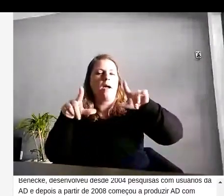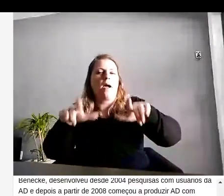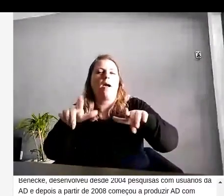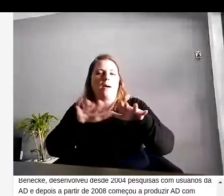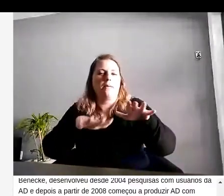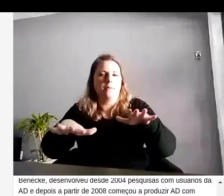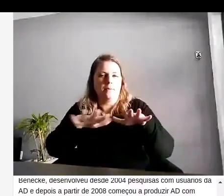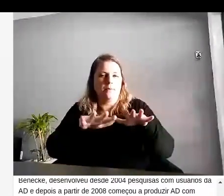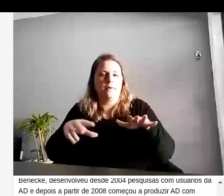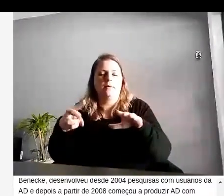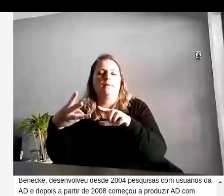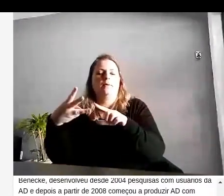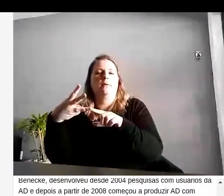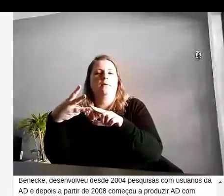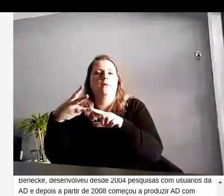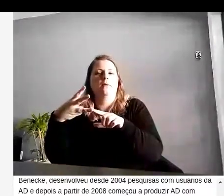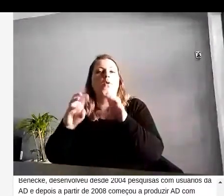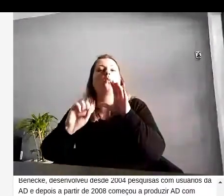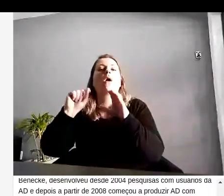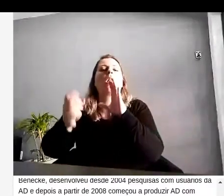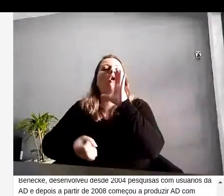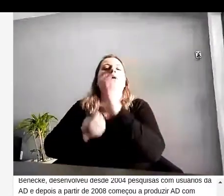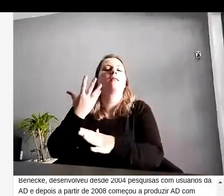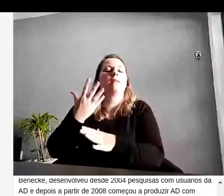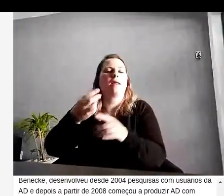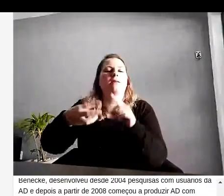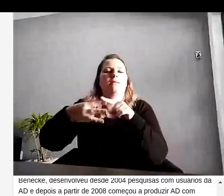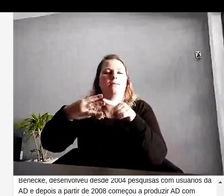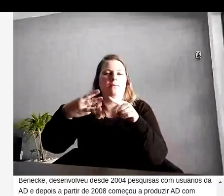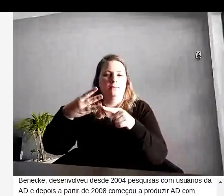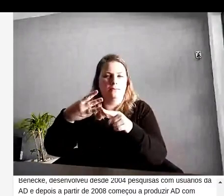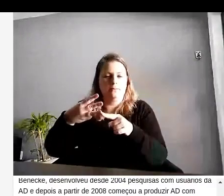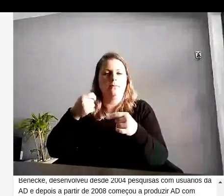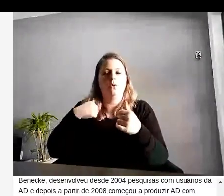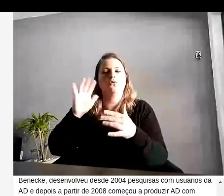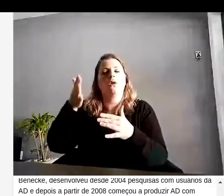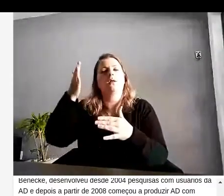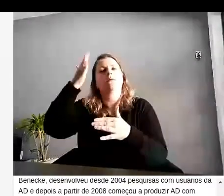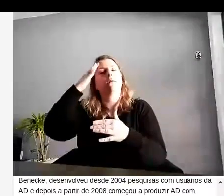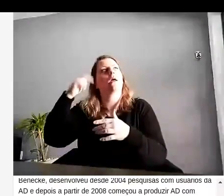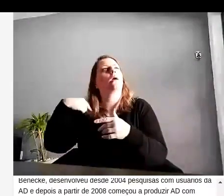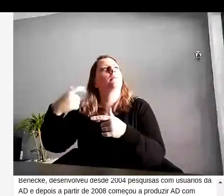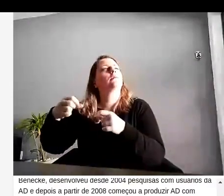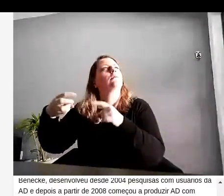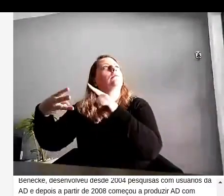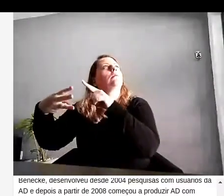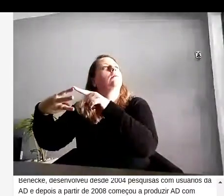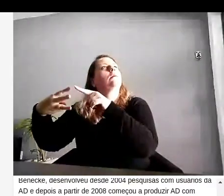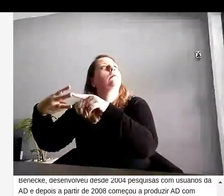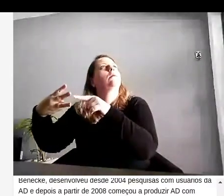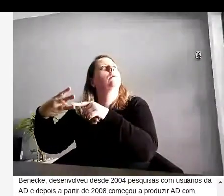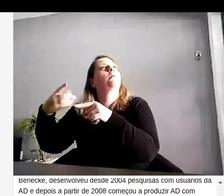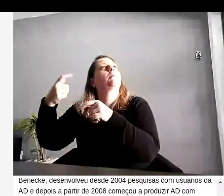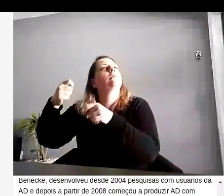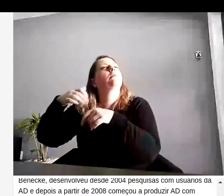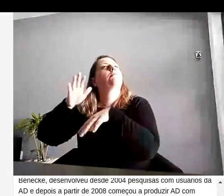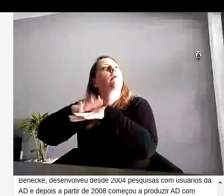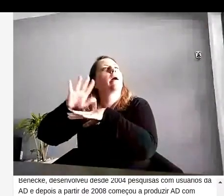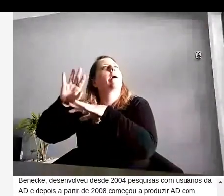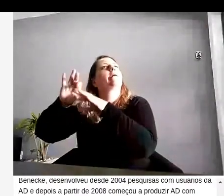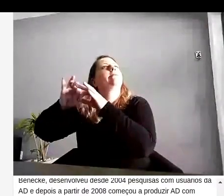acontecimento. Então, eu já sei mais ou menos o que que precisa ser mais descrito em cada obra. O roteiro